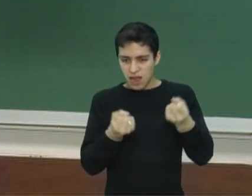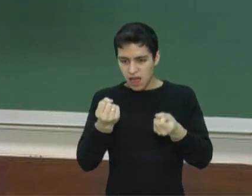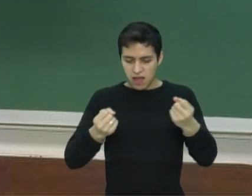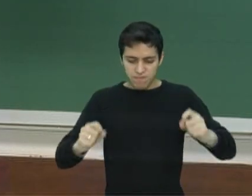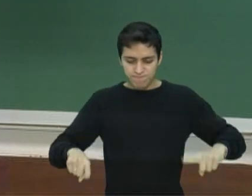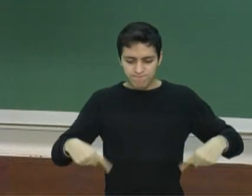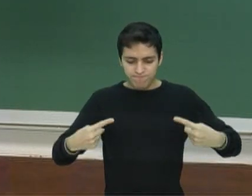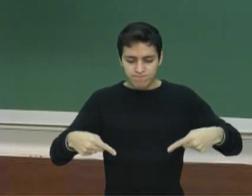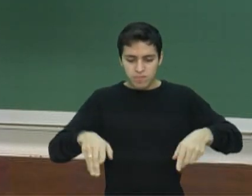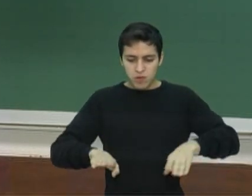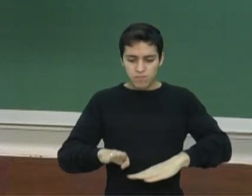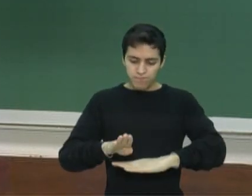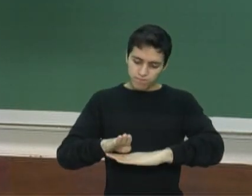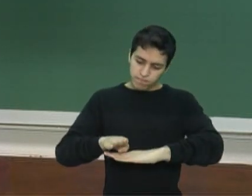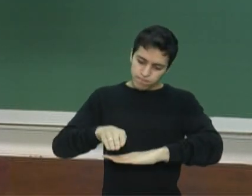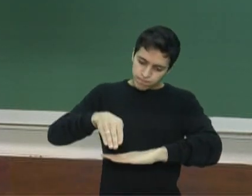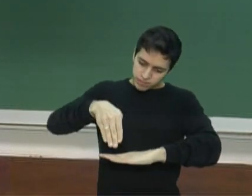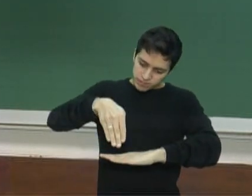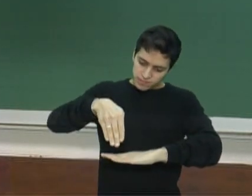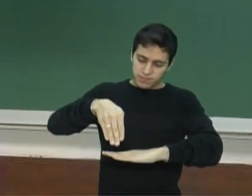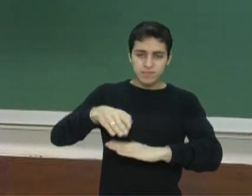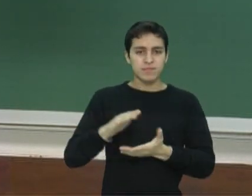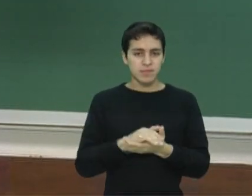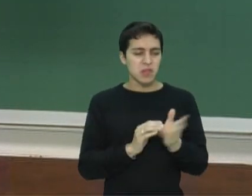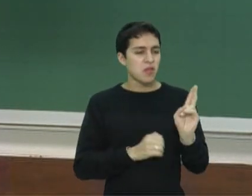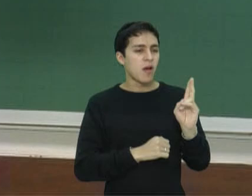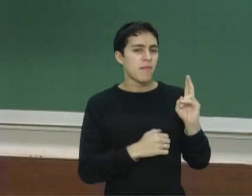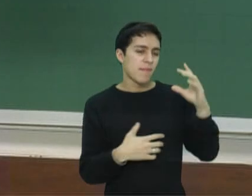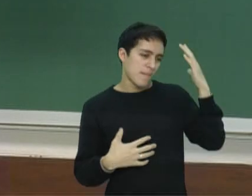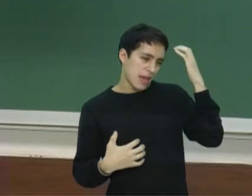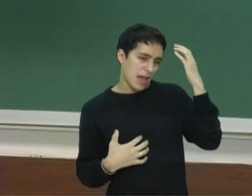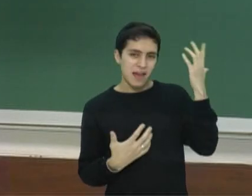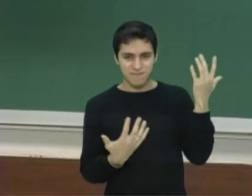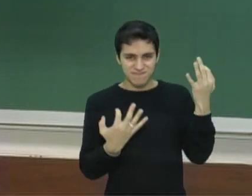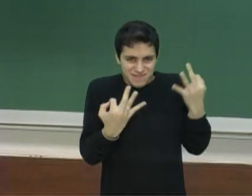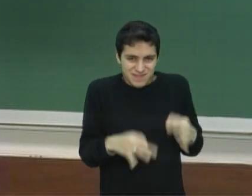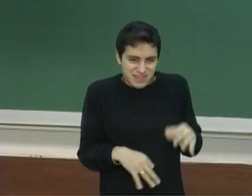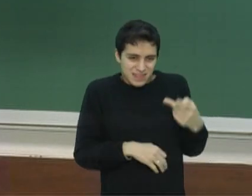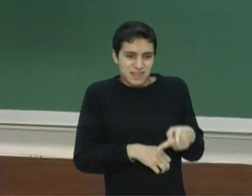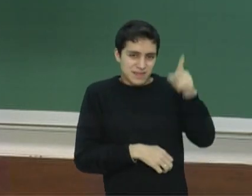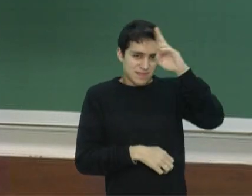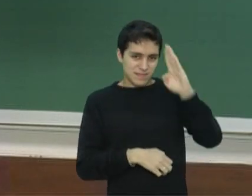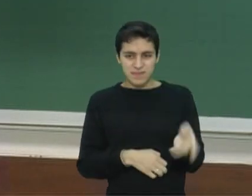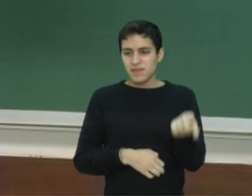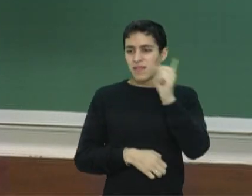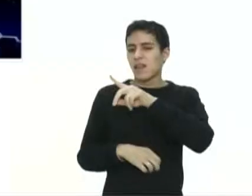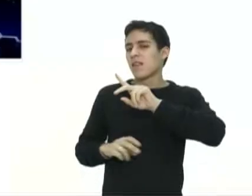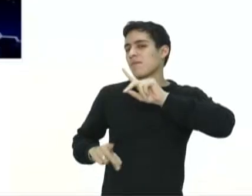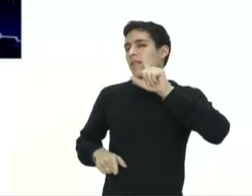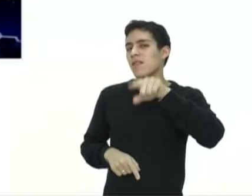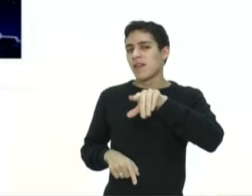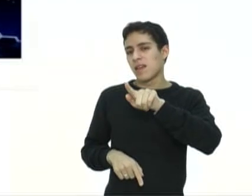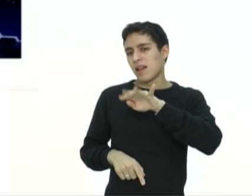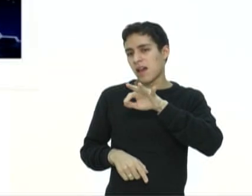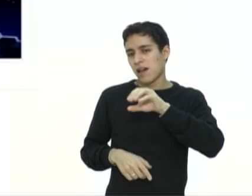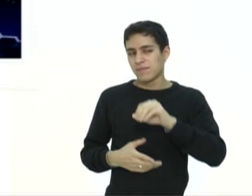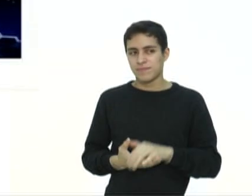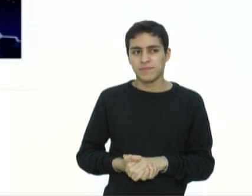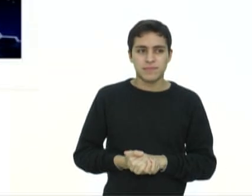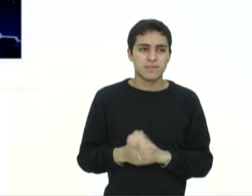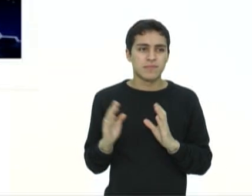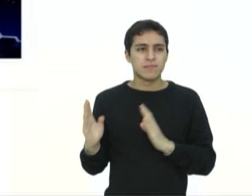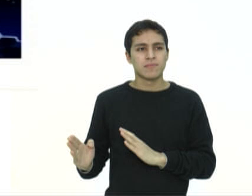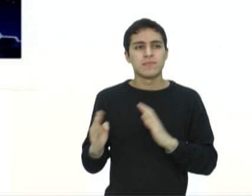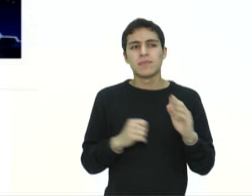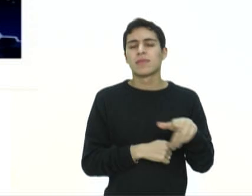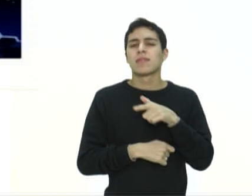Brasil nós conhecemos como macaco, em língua espanhola é gato, né? Temos aí a palavra banco, que é o